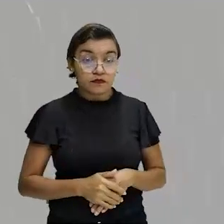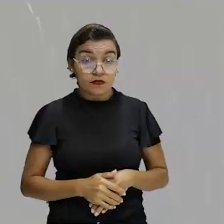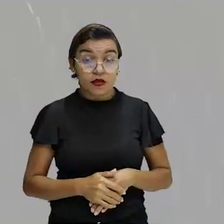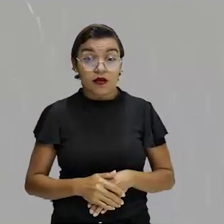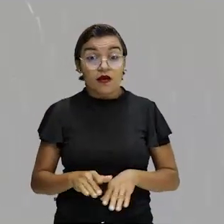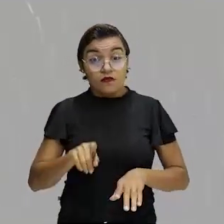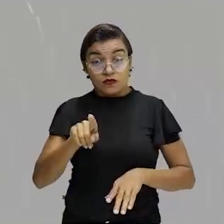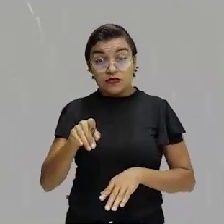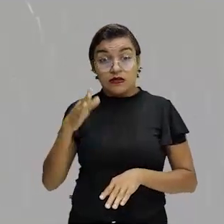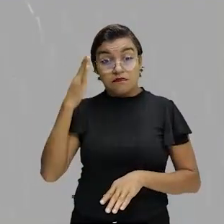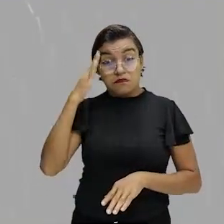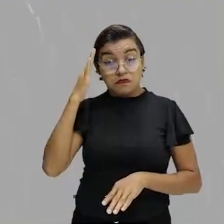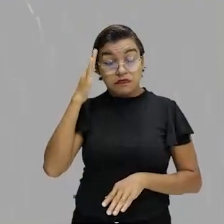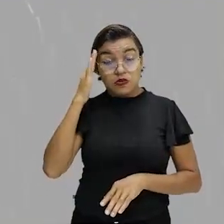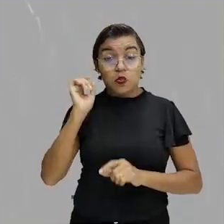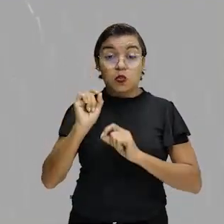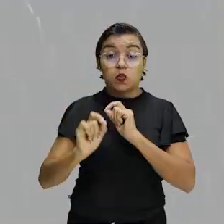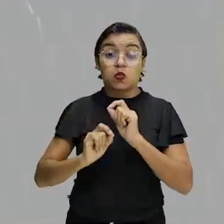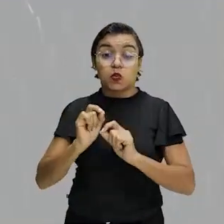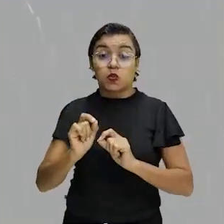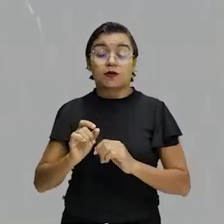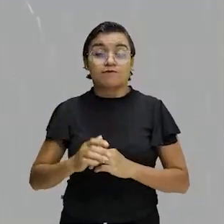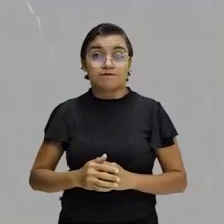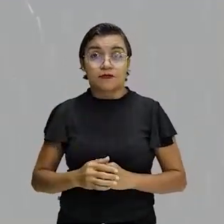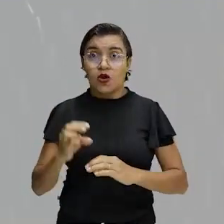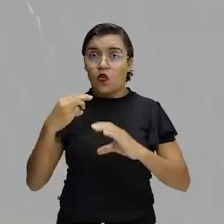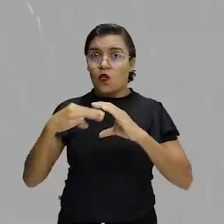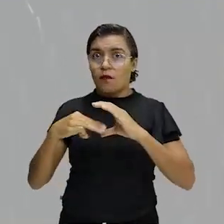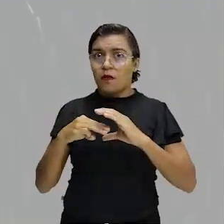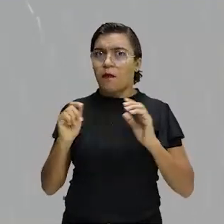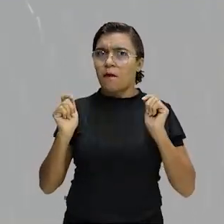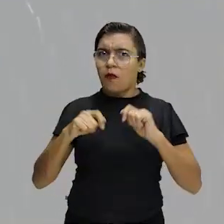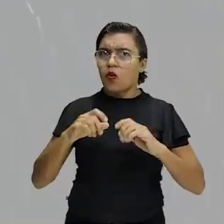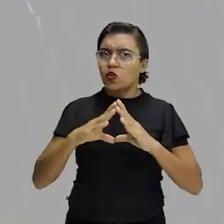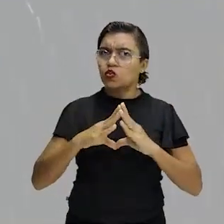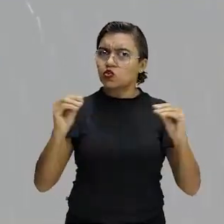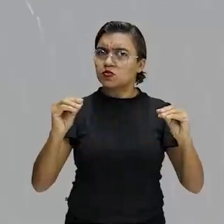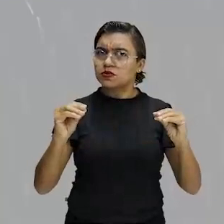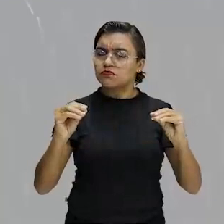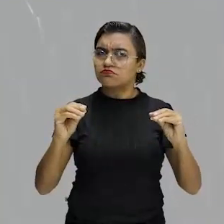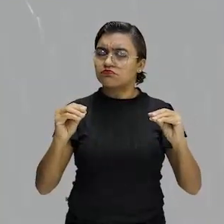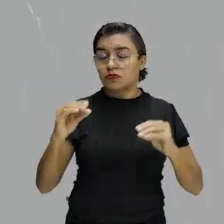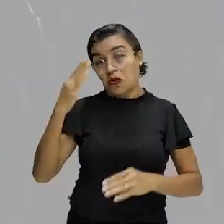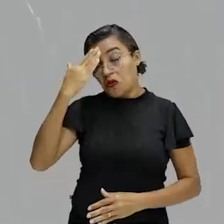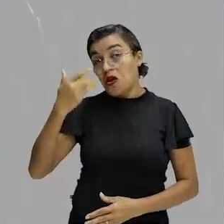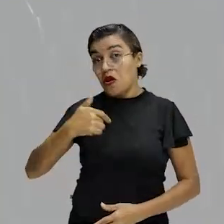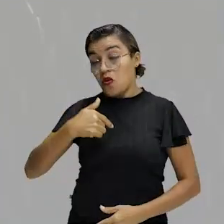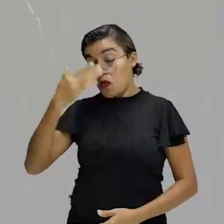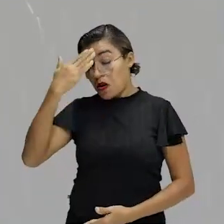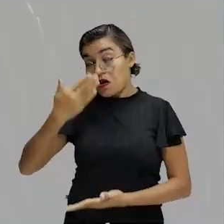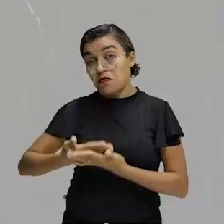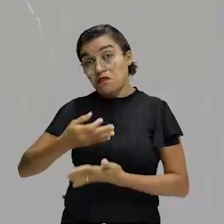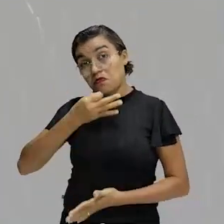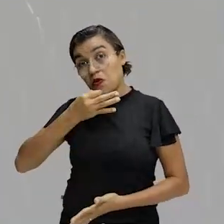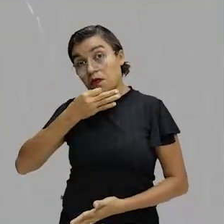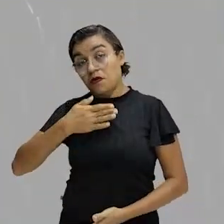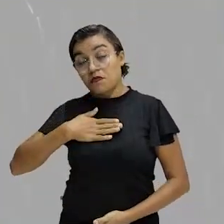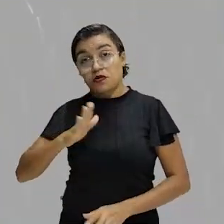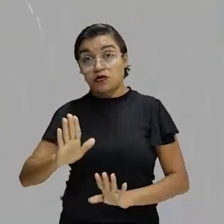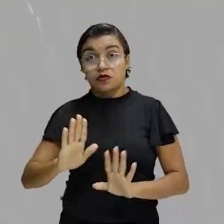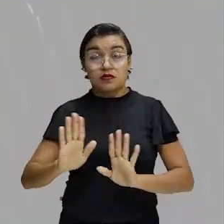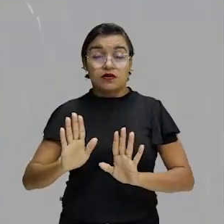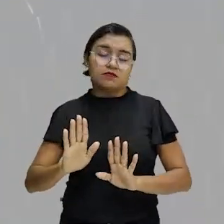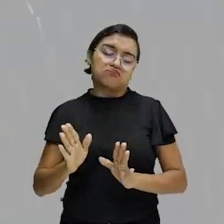discussão em relação ao livro de papel. Vocês acham que o e-mail pode ser extinto? Creio eu que não. A não ser que daqui a